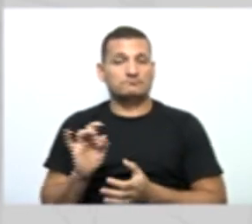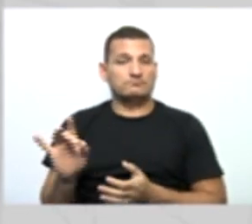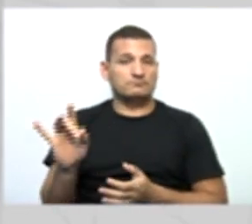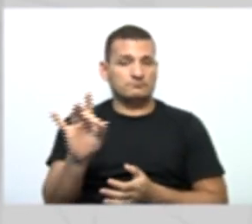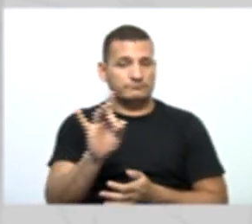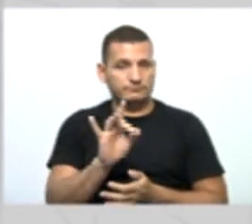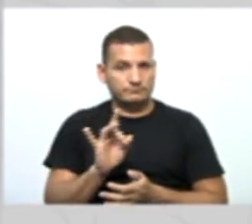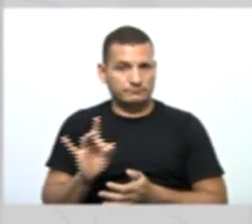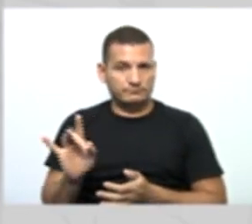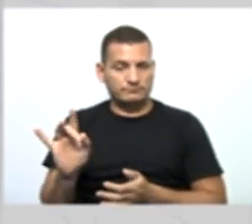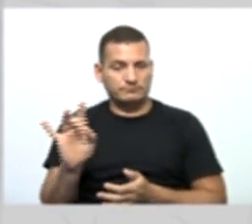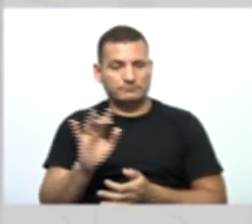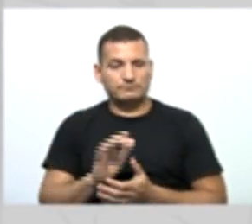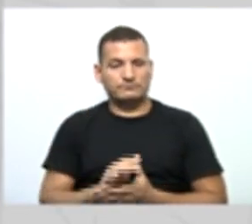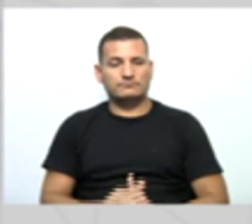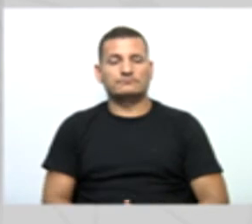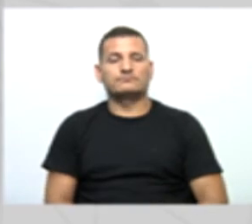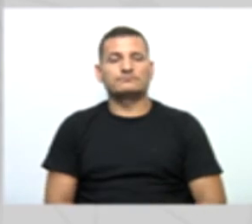individuais